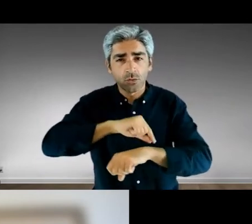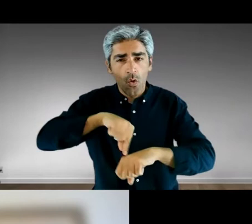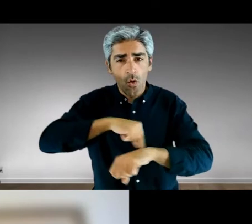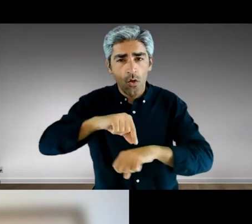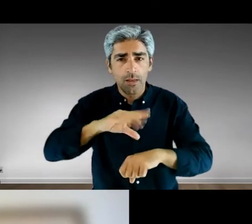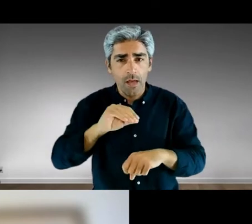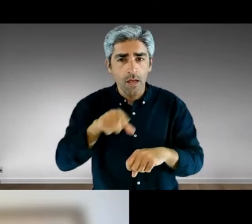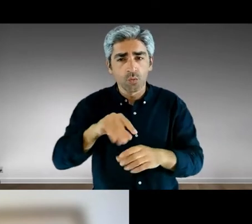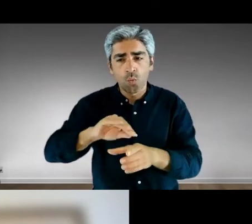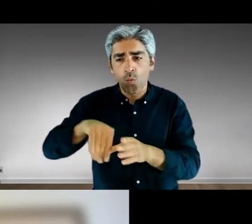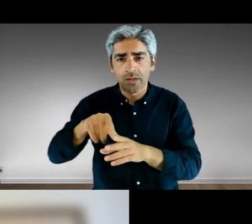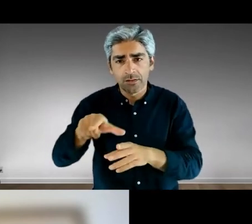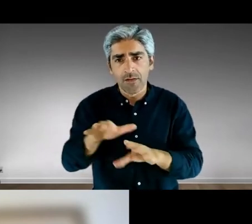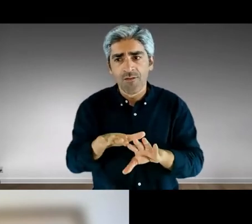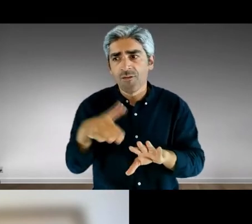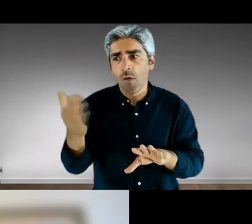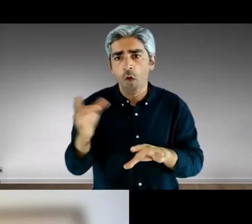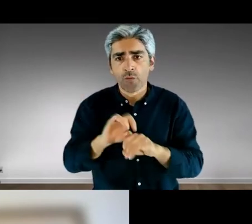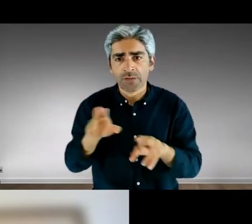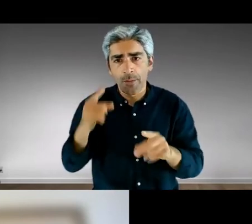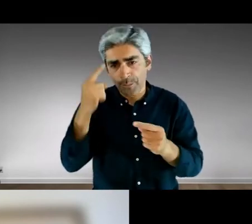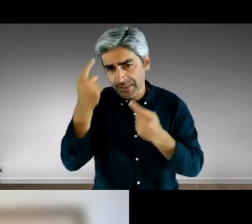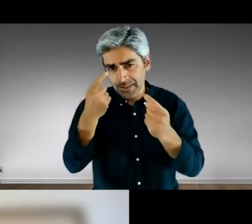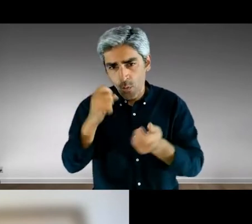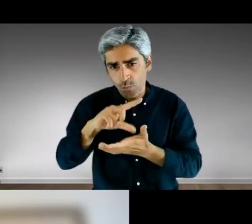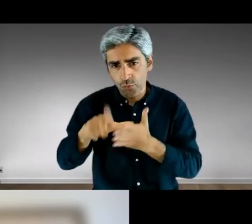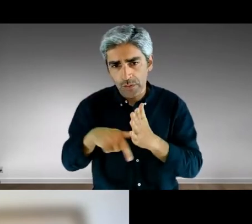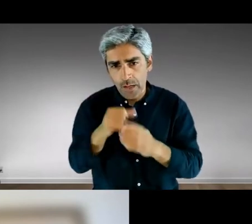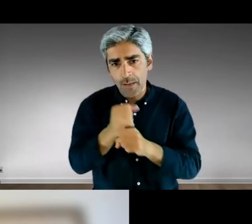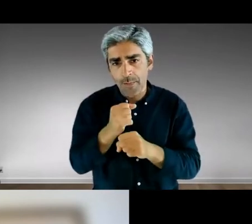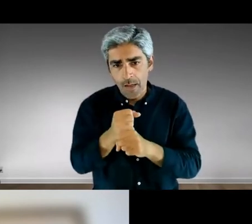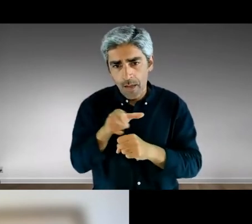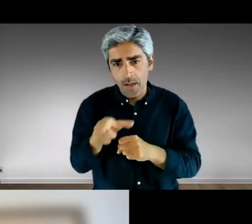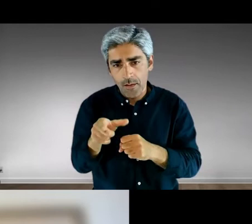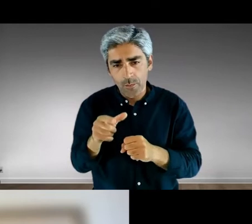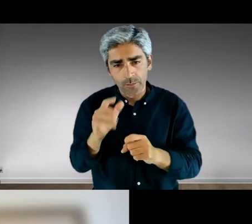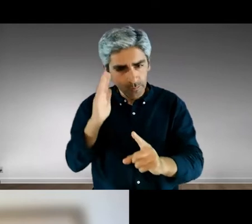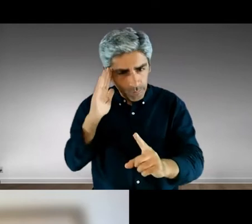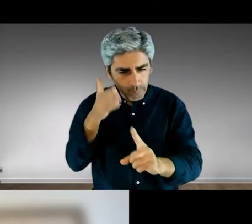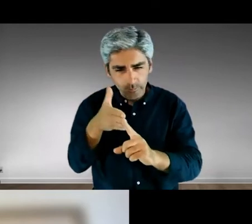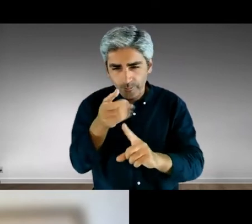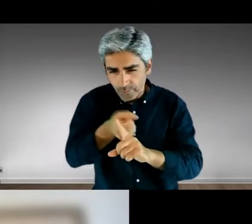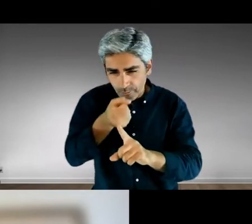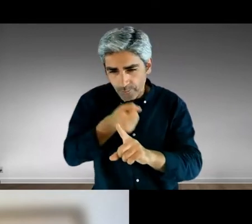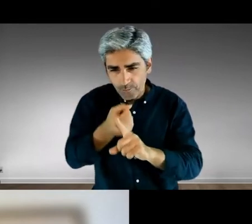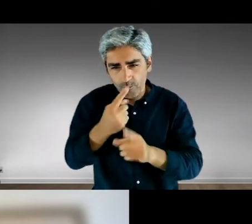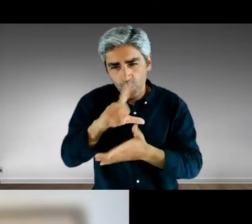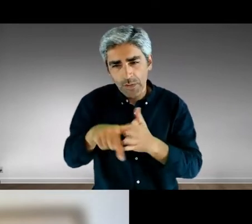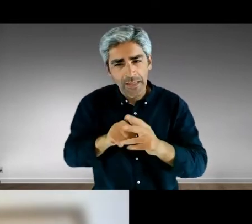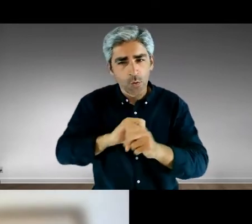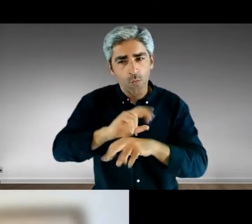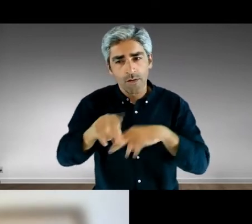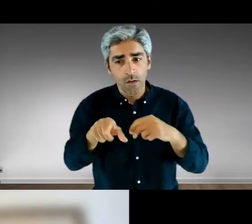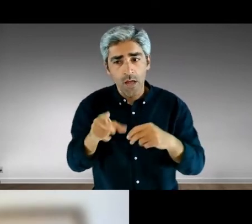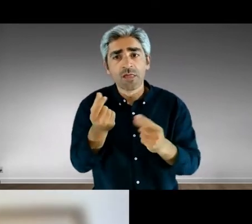num contexto até fora do hospital, a pensar num projeto ou a trabalhar eficazmente num projeto inovador, é